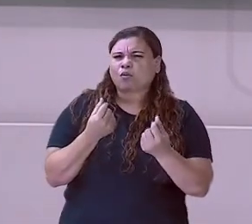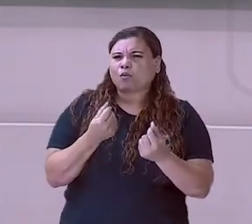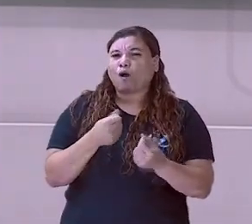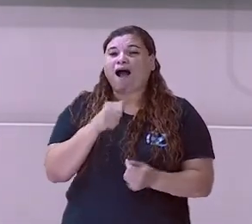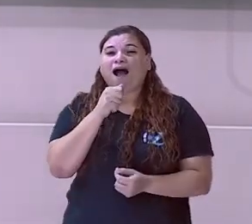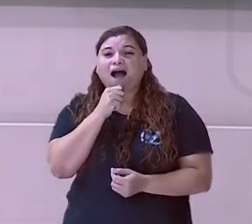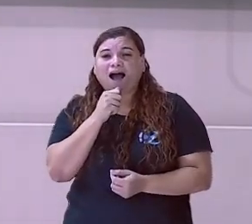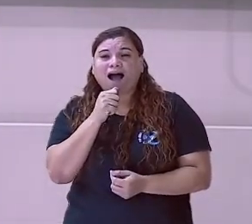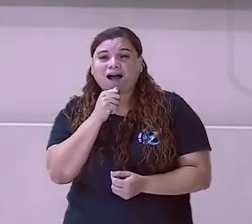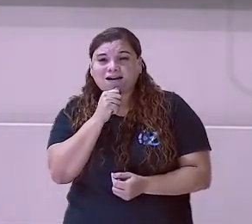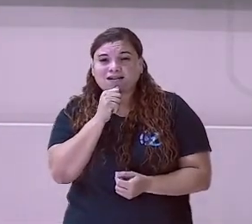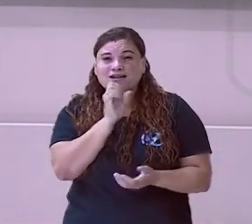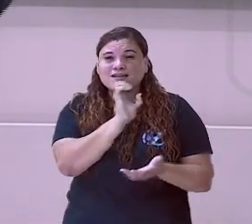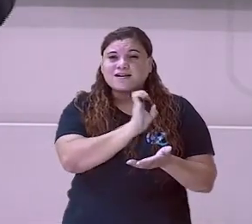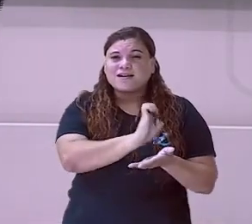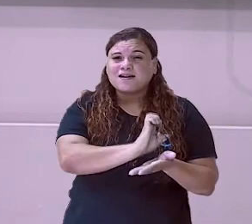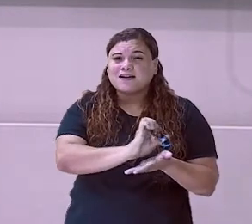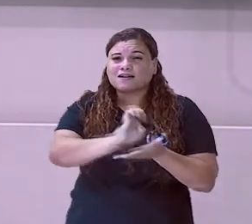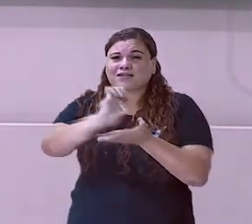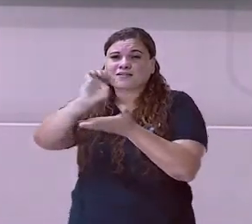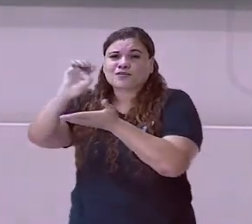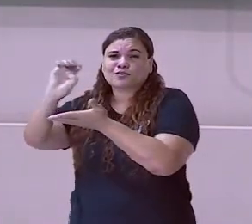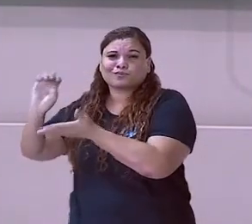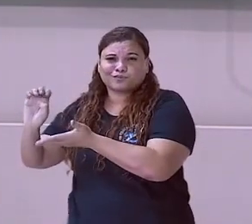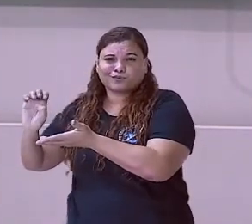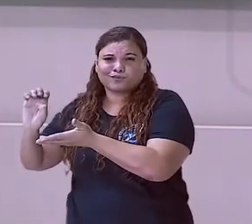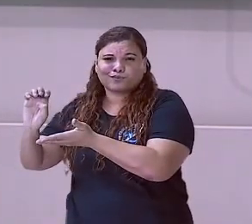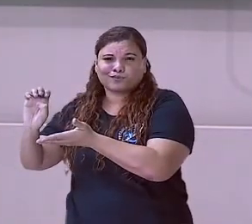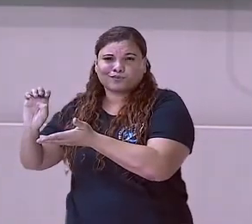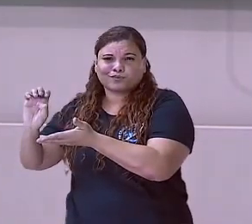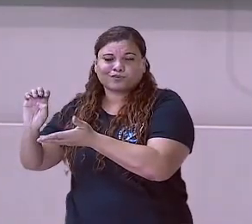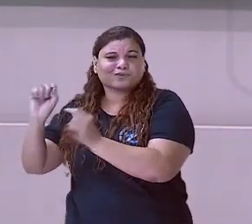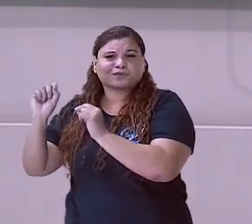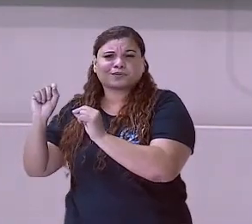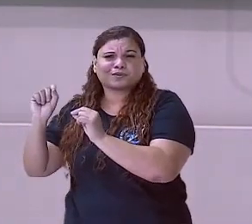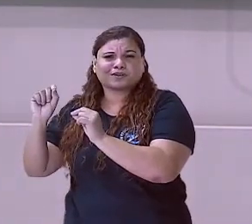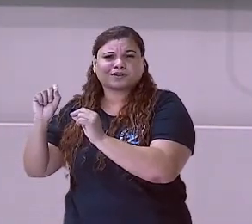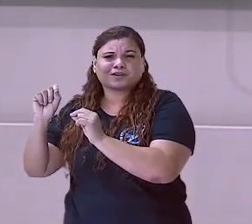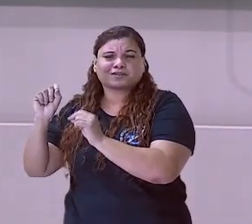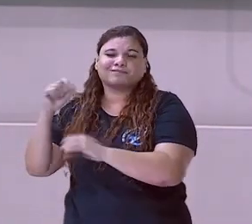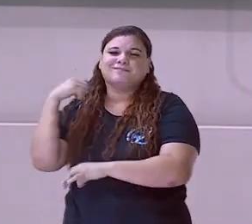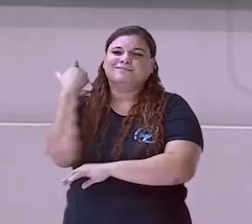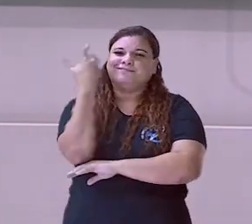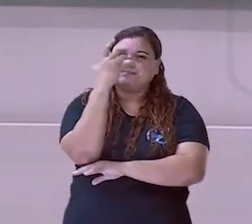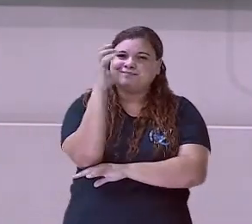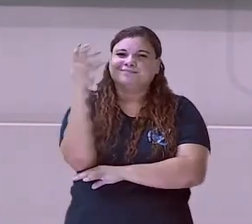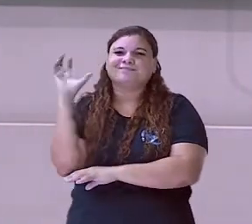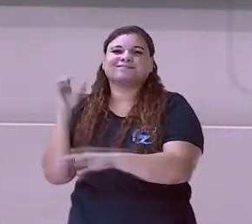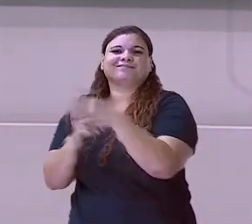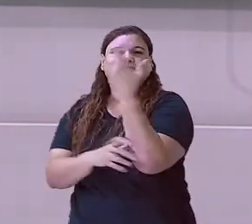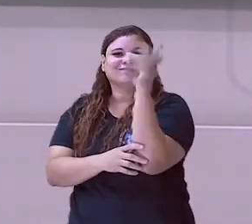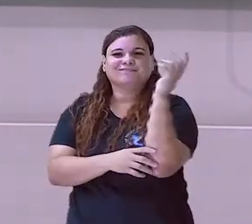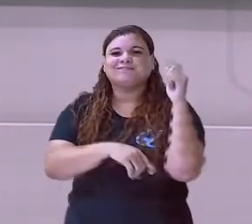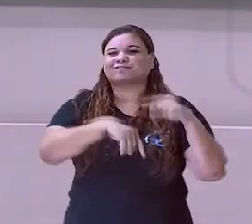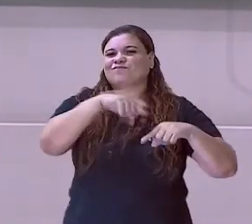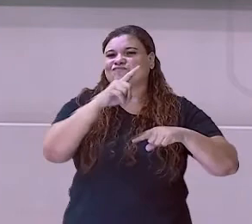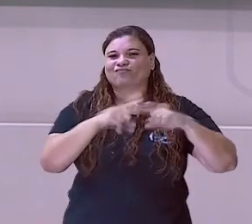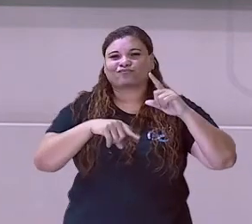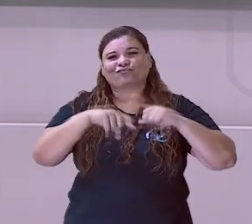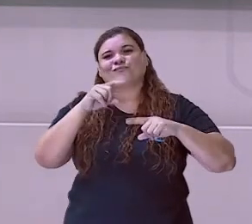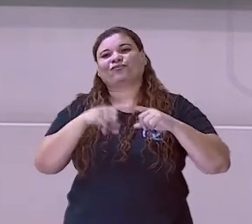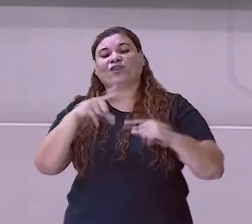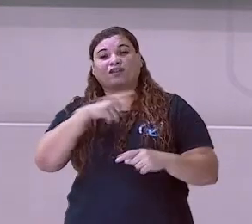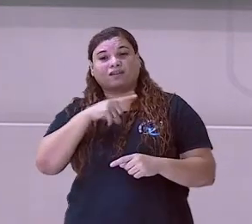exporta muito dos recursos naturais que nós temos. Se eles são trabalhados